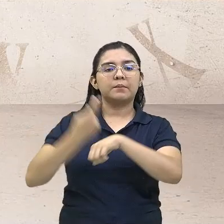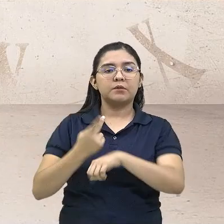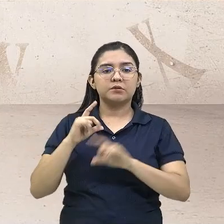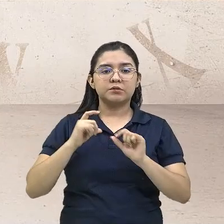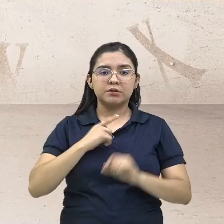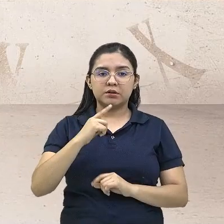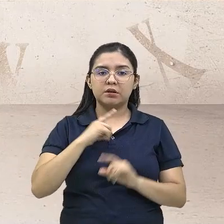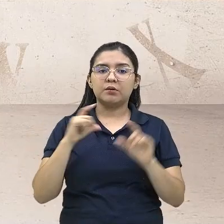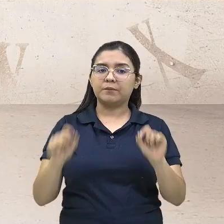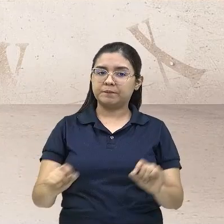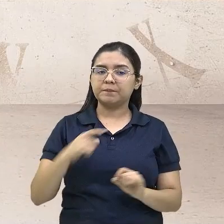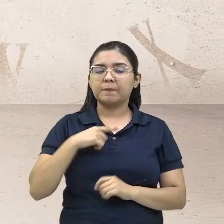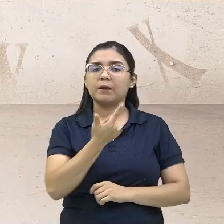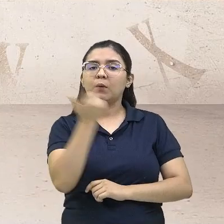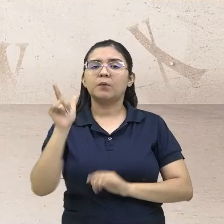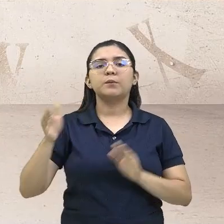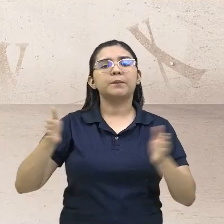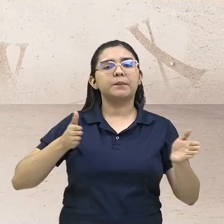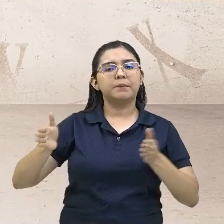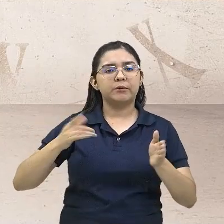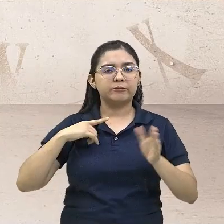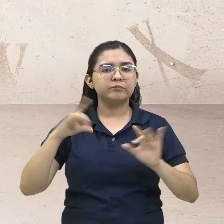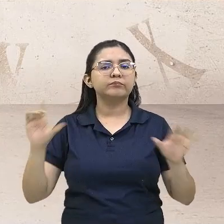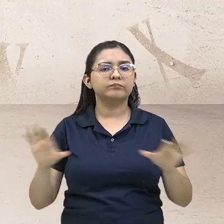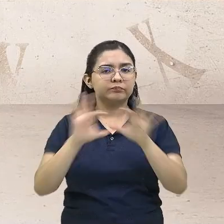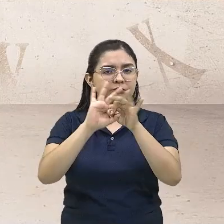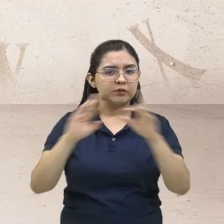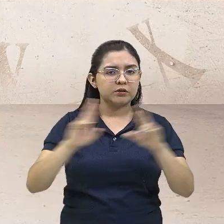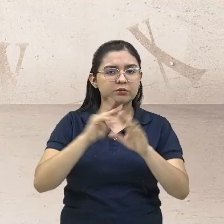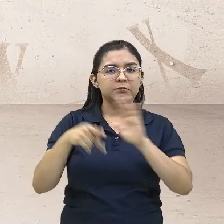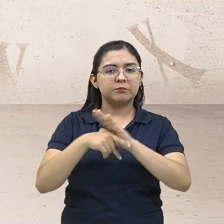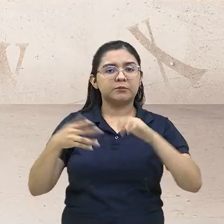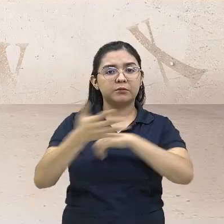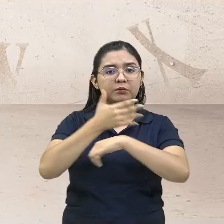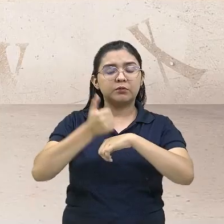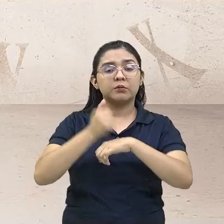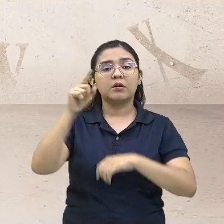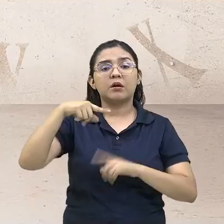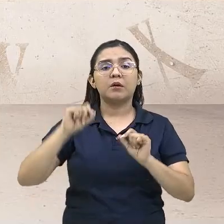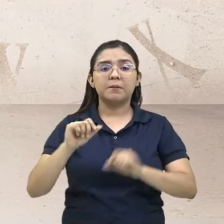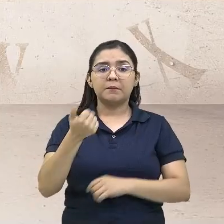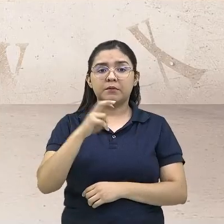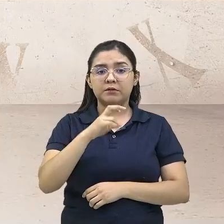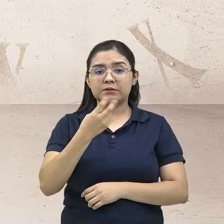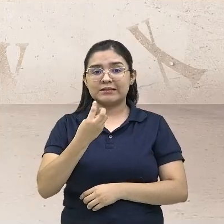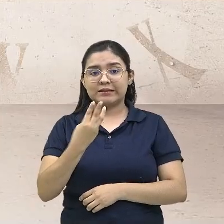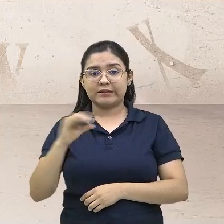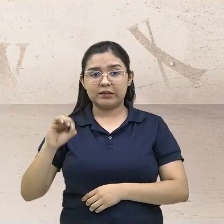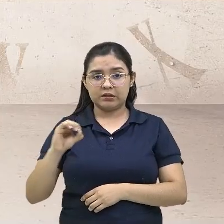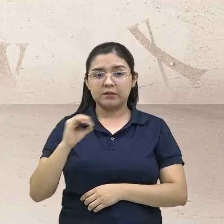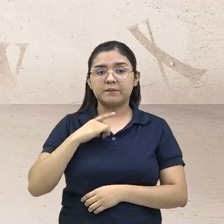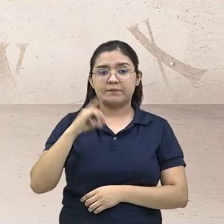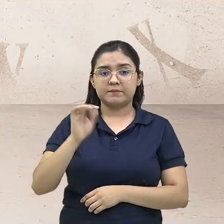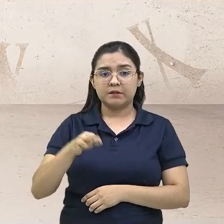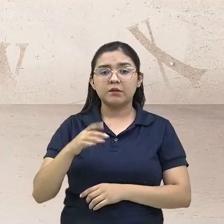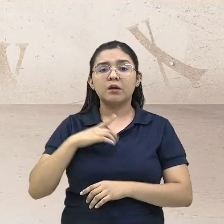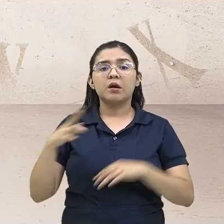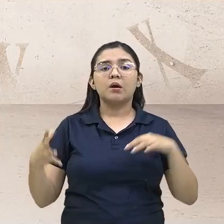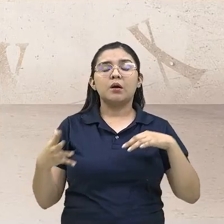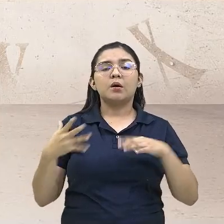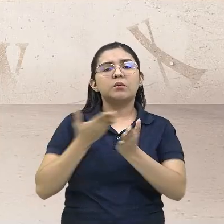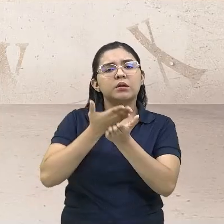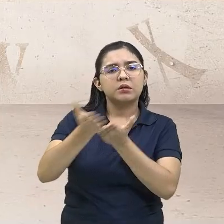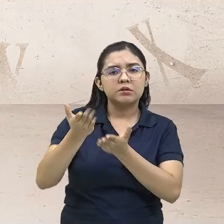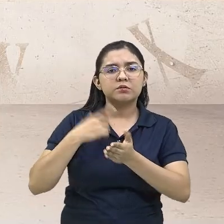nós temos um outro momento ligado ainda a esse momento da colonização, que é 1530, tá bom? Que é o início